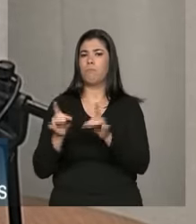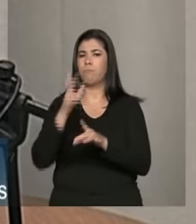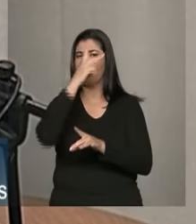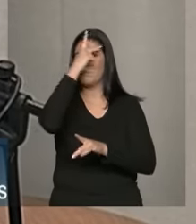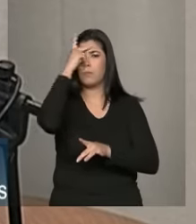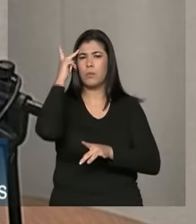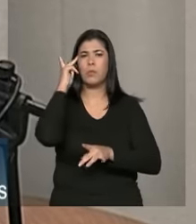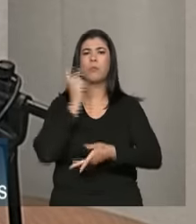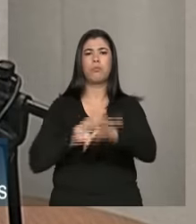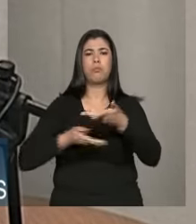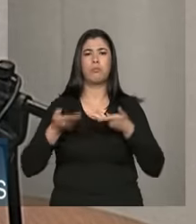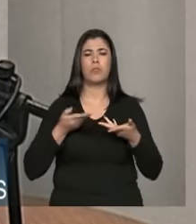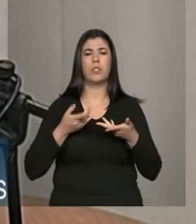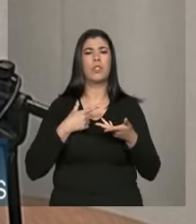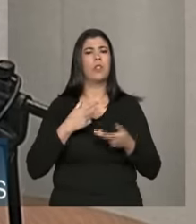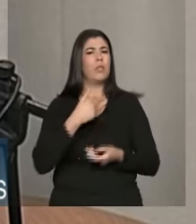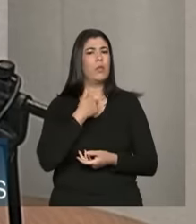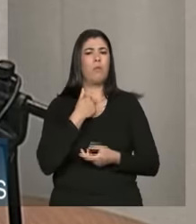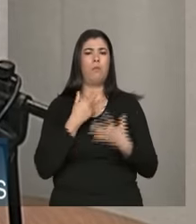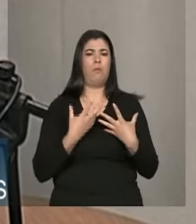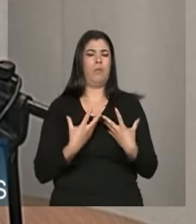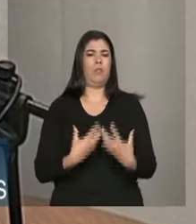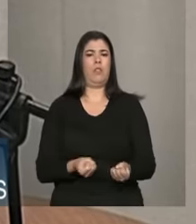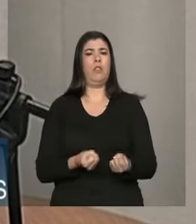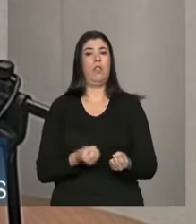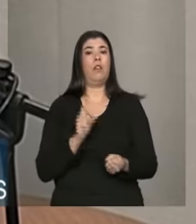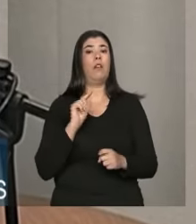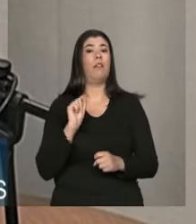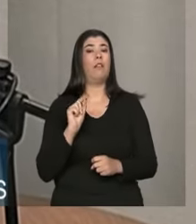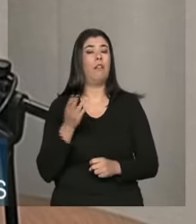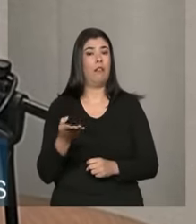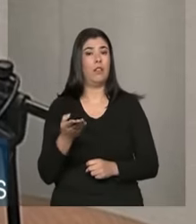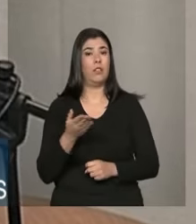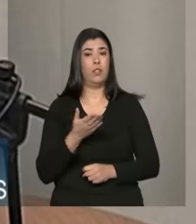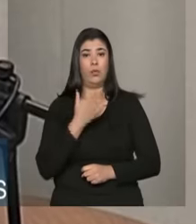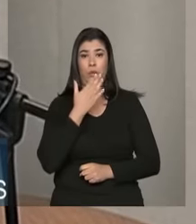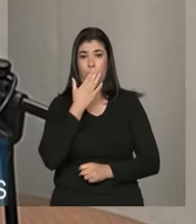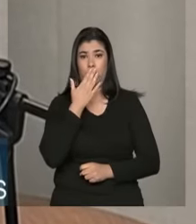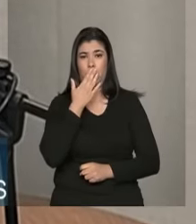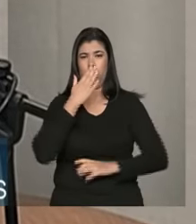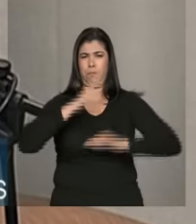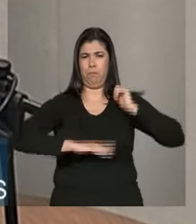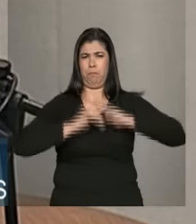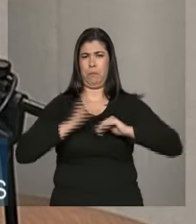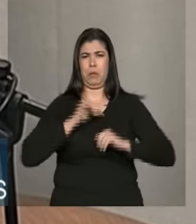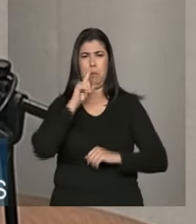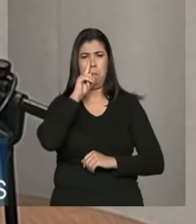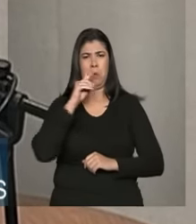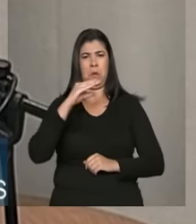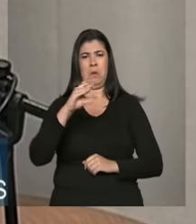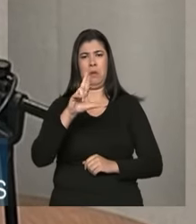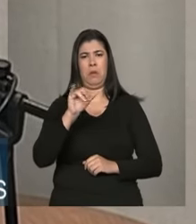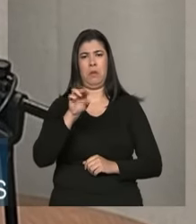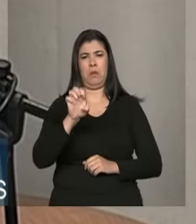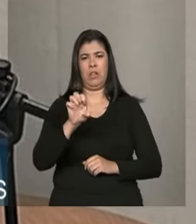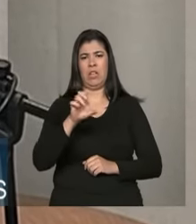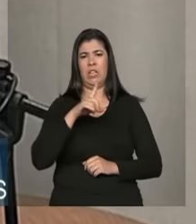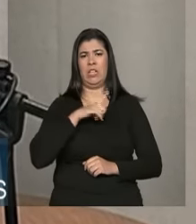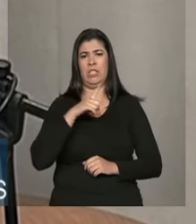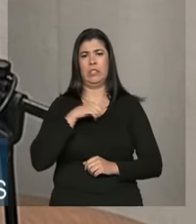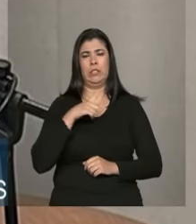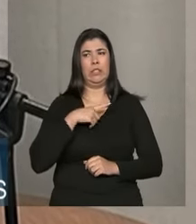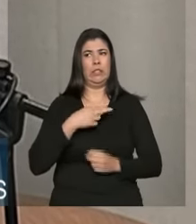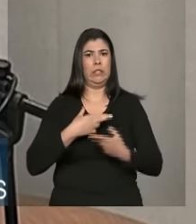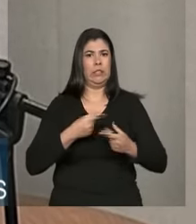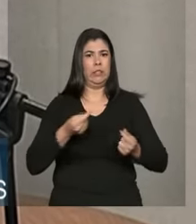demais que o tráfico de pessoas é um dos crimes mais odiosos e abjetos que se pode